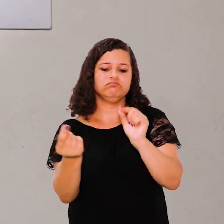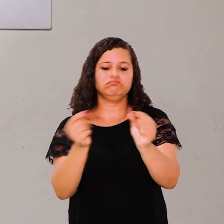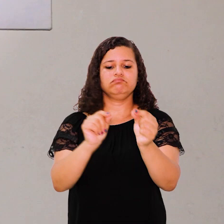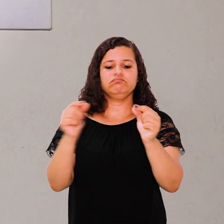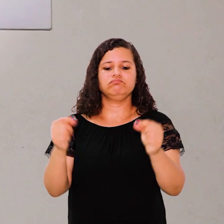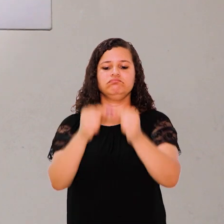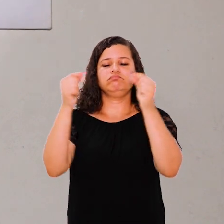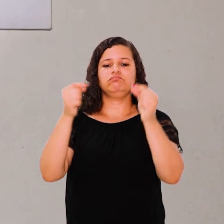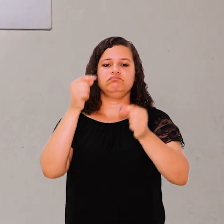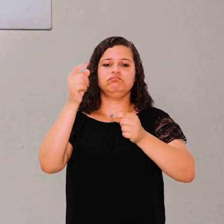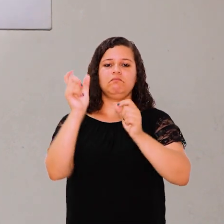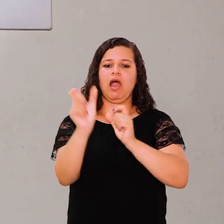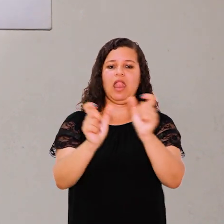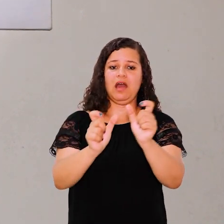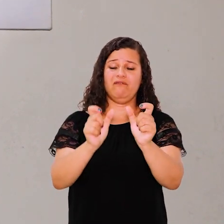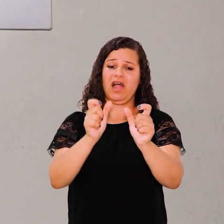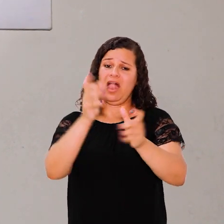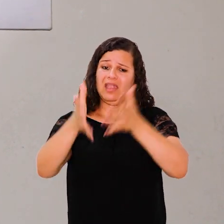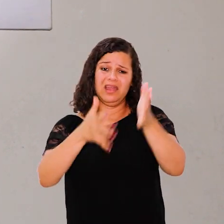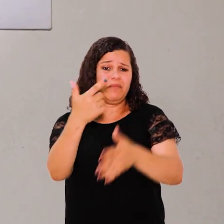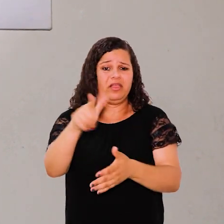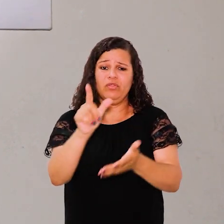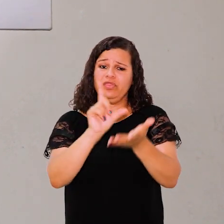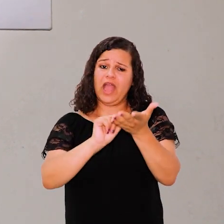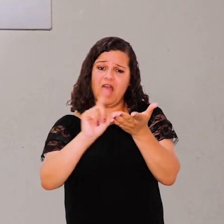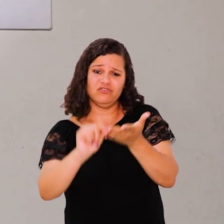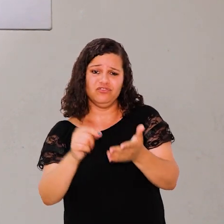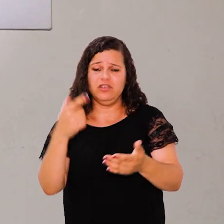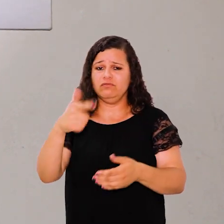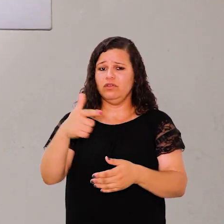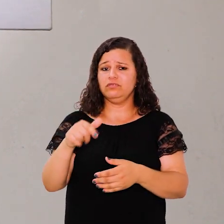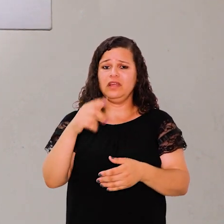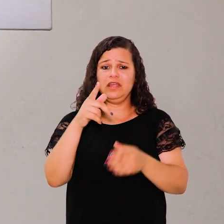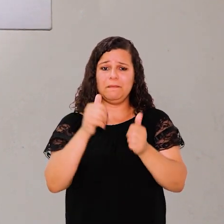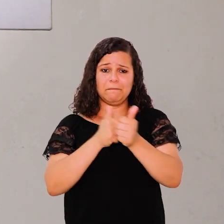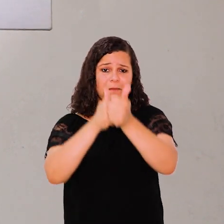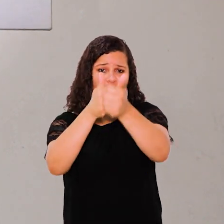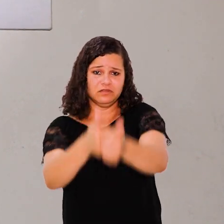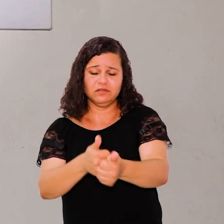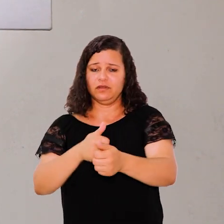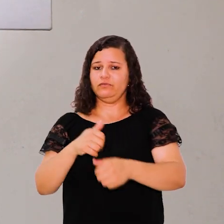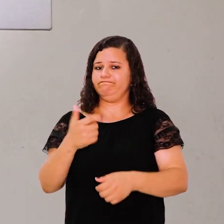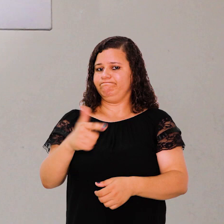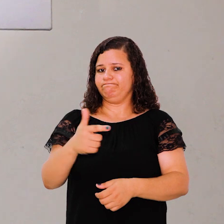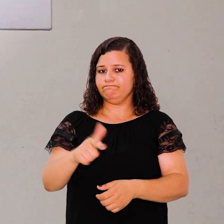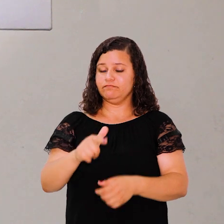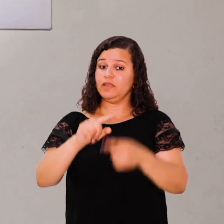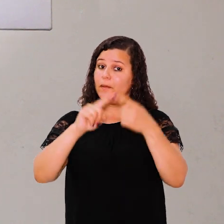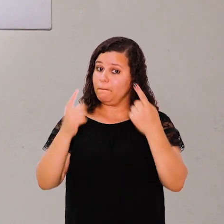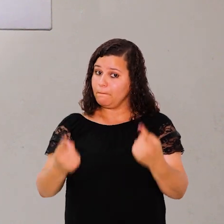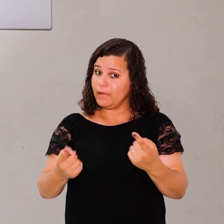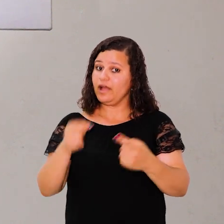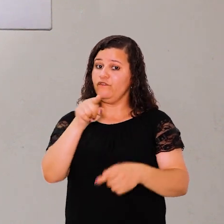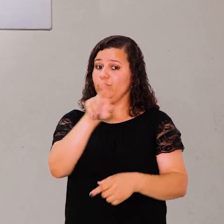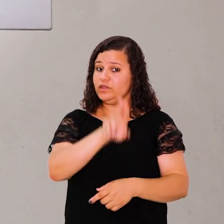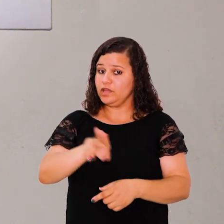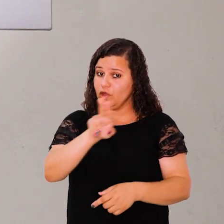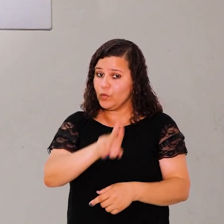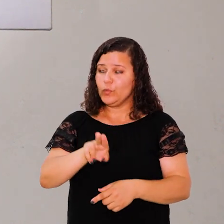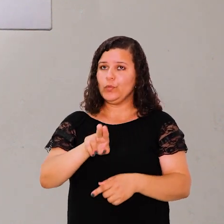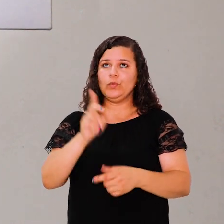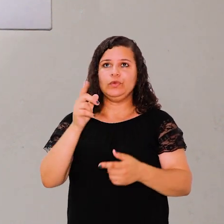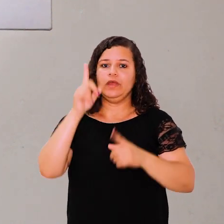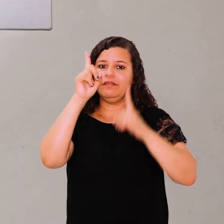as palavras. Em Libras, você não usa artigo, você não usa preposição, muito embora você use, por